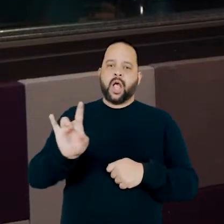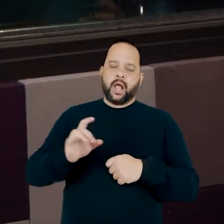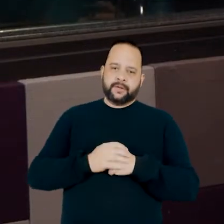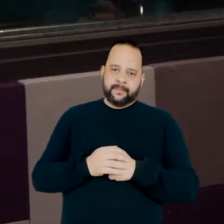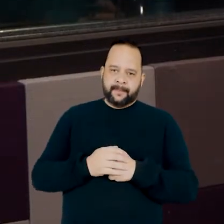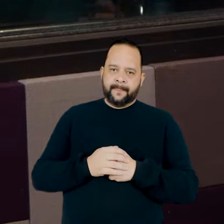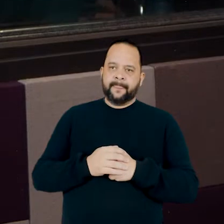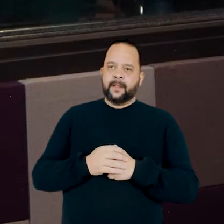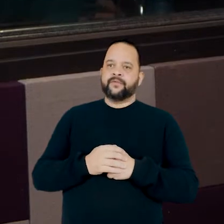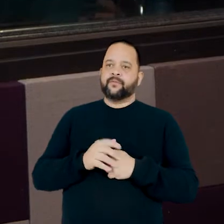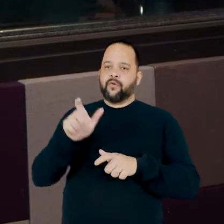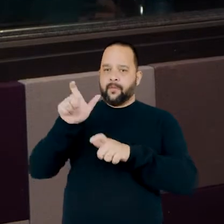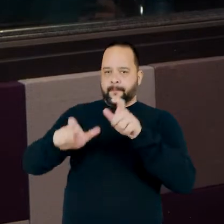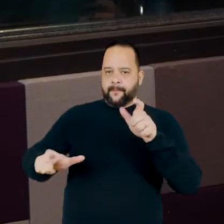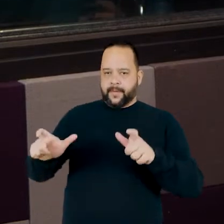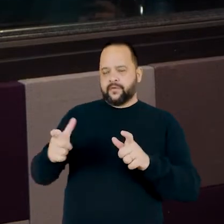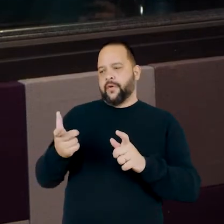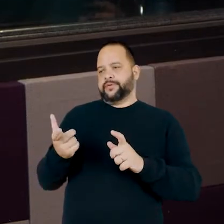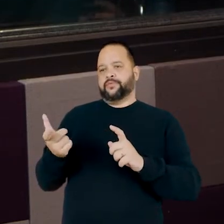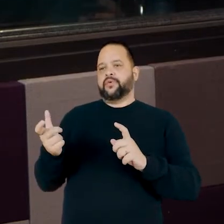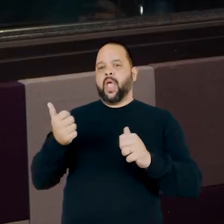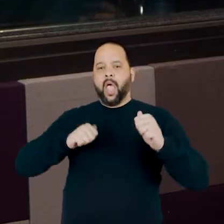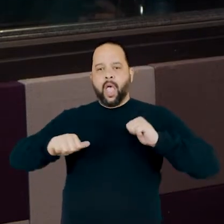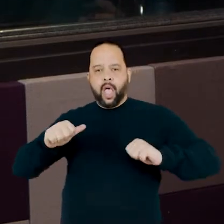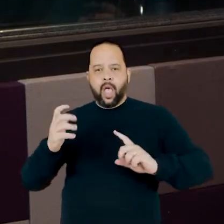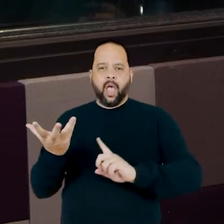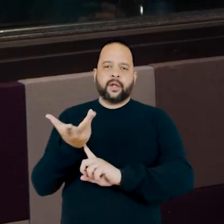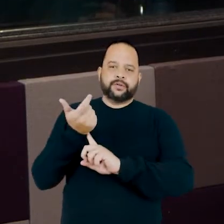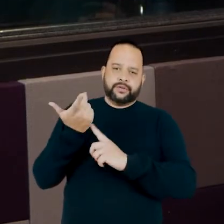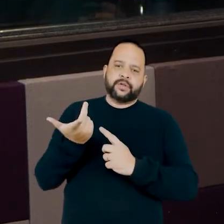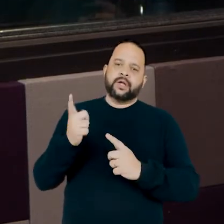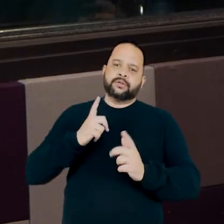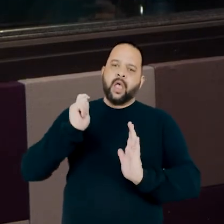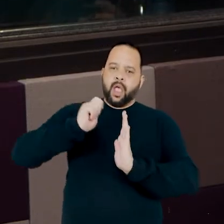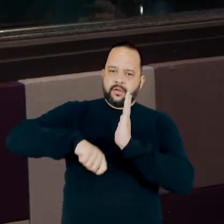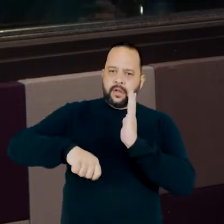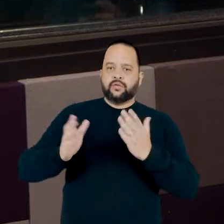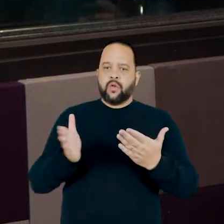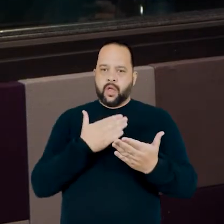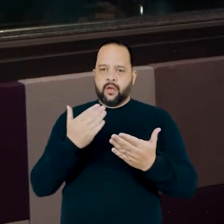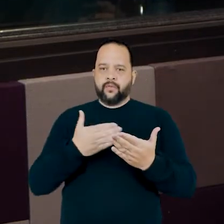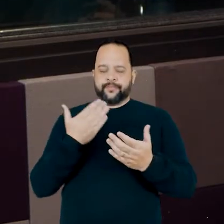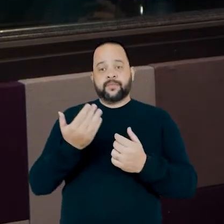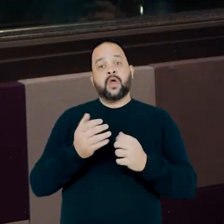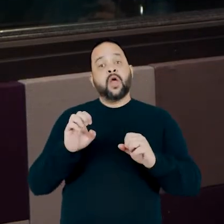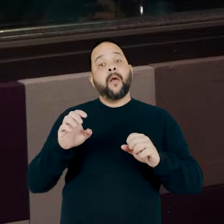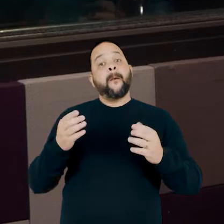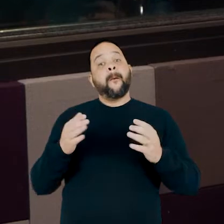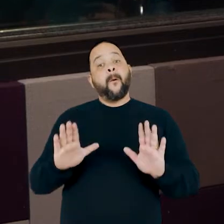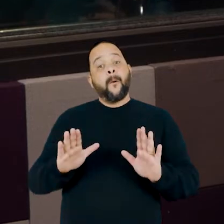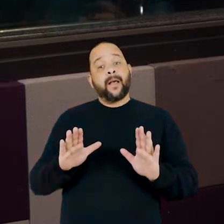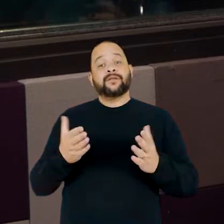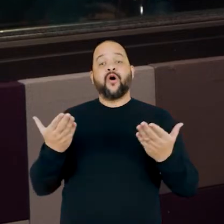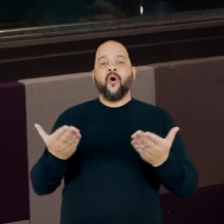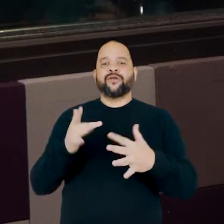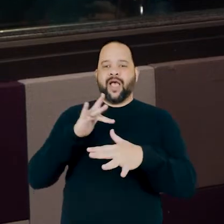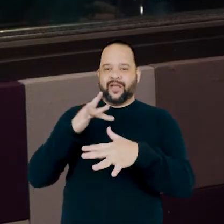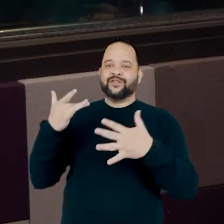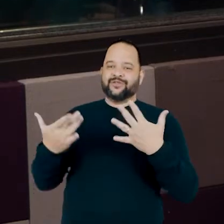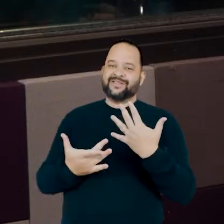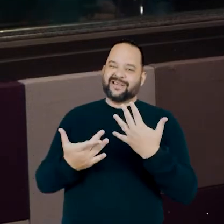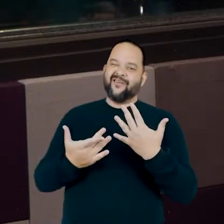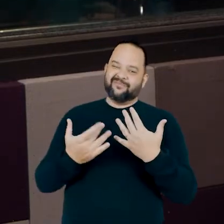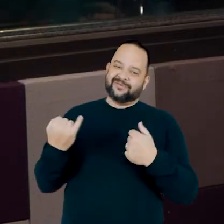como algumas assinaturas com revistas, mas hoje a rede social, né? Tem um grande peso. E